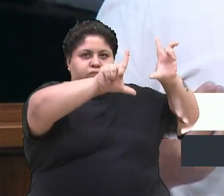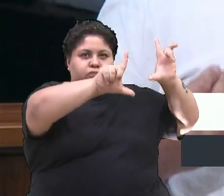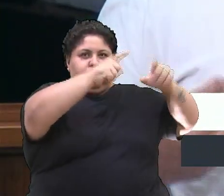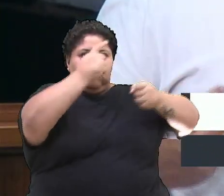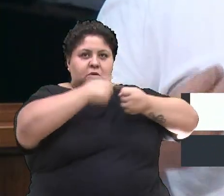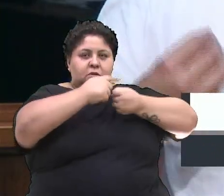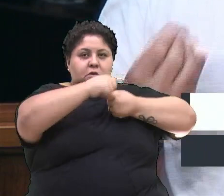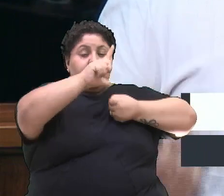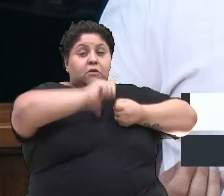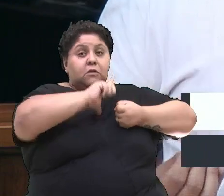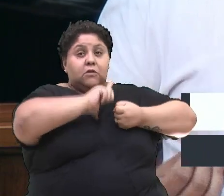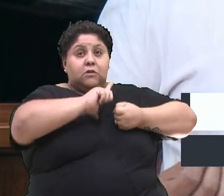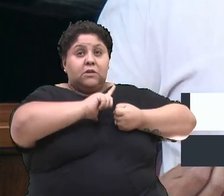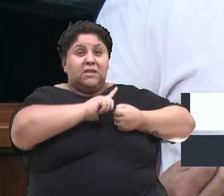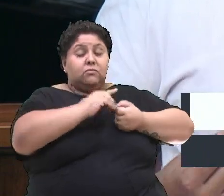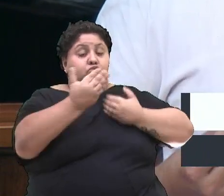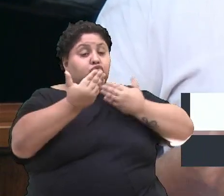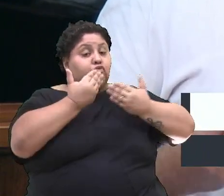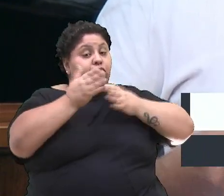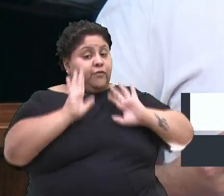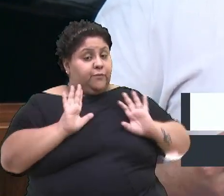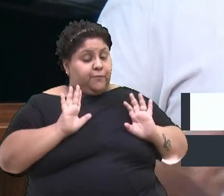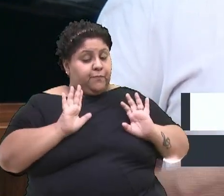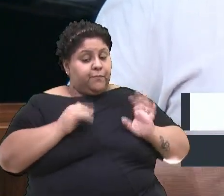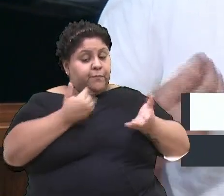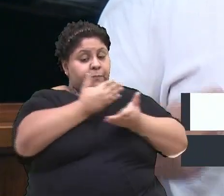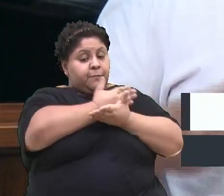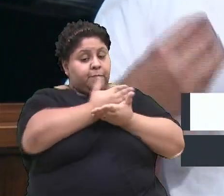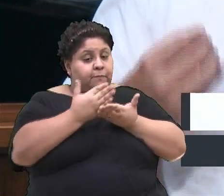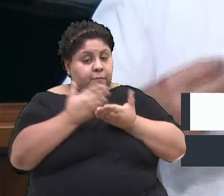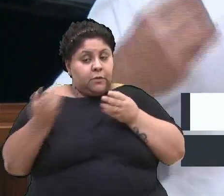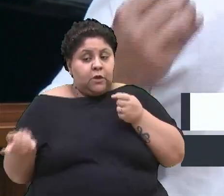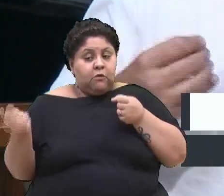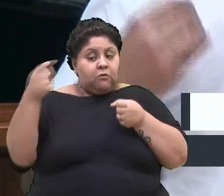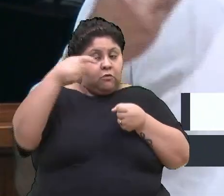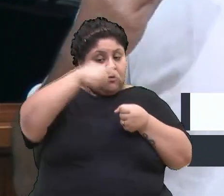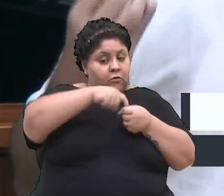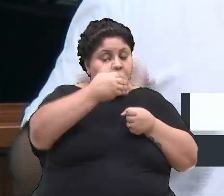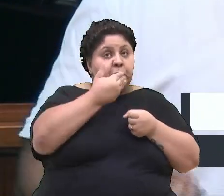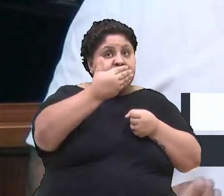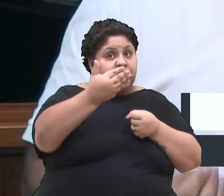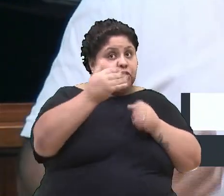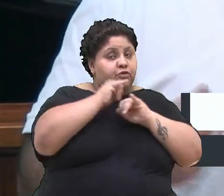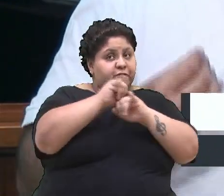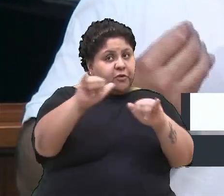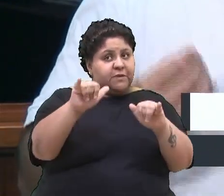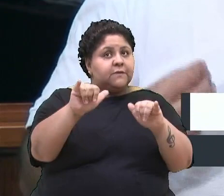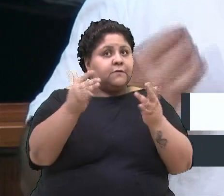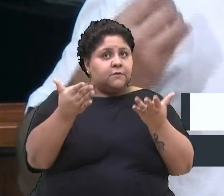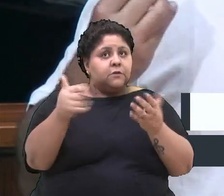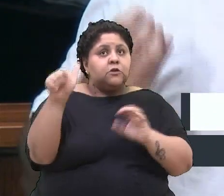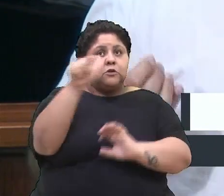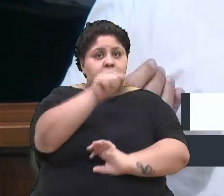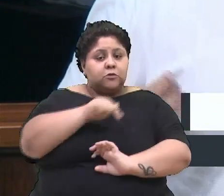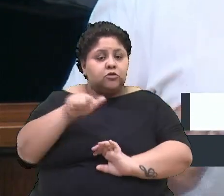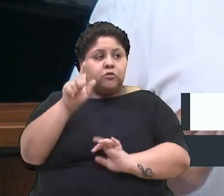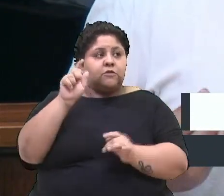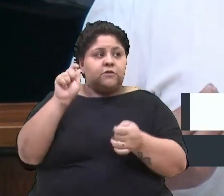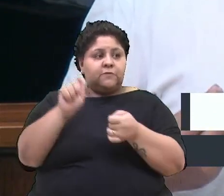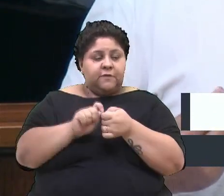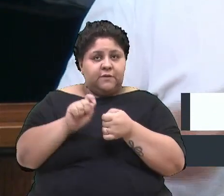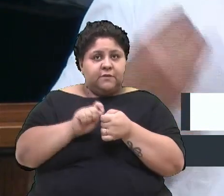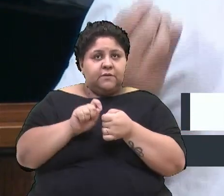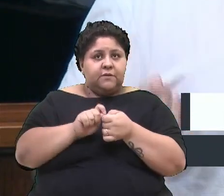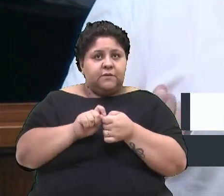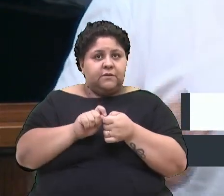hora, nós temos dúvidas. E, a partir do retorno desse pedido de informações, nós faremos